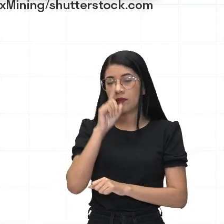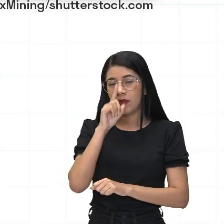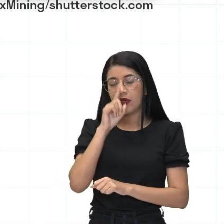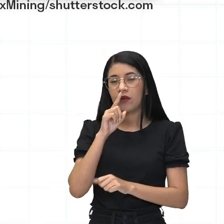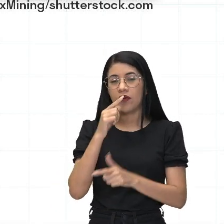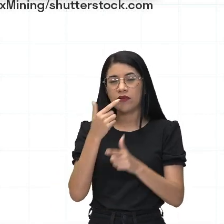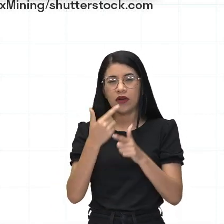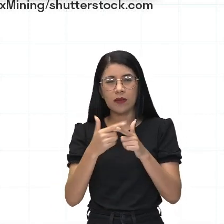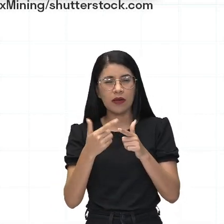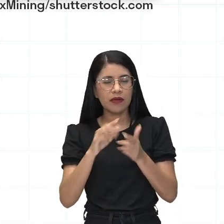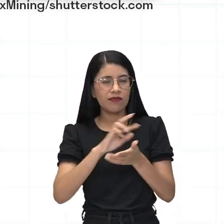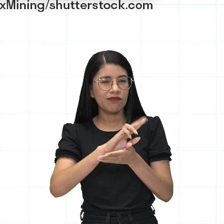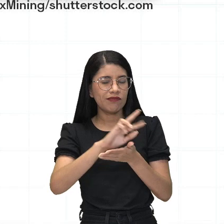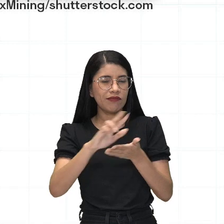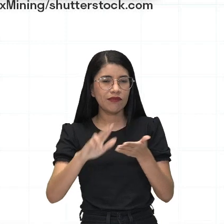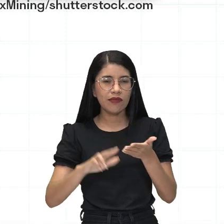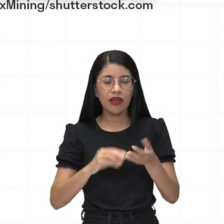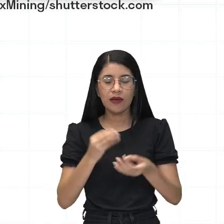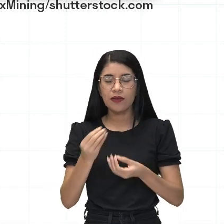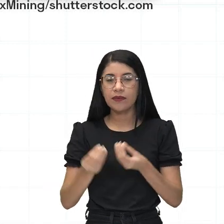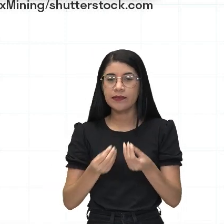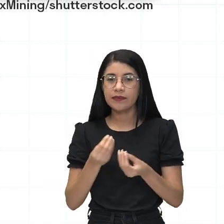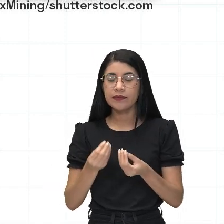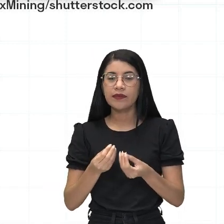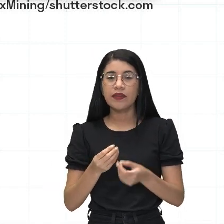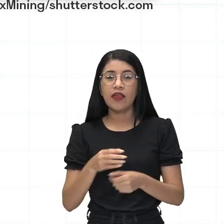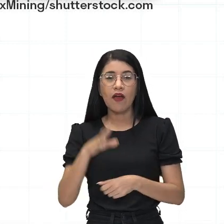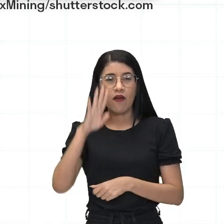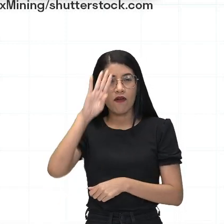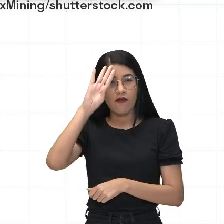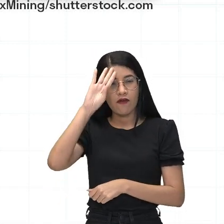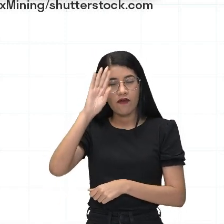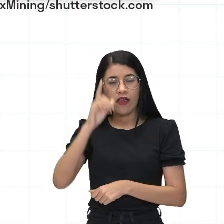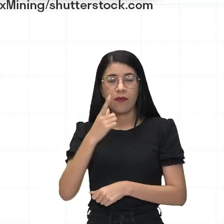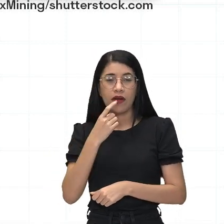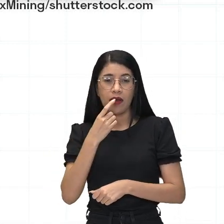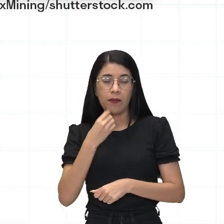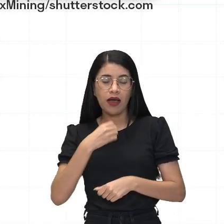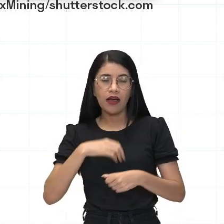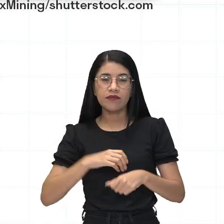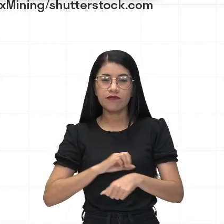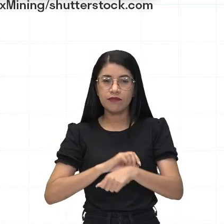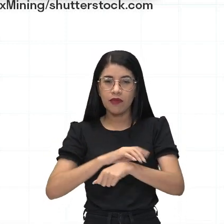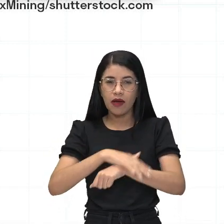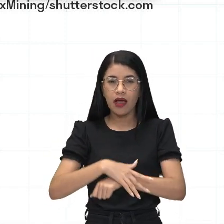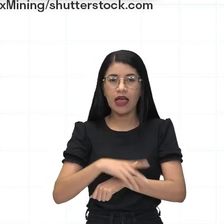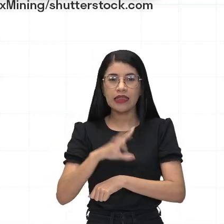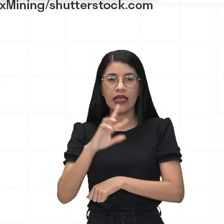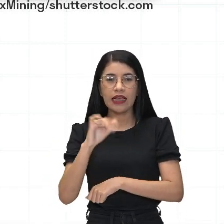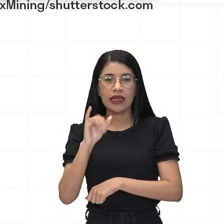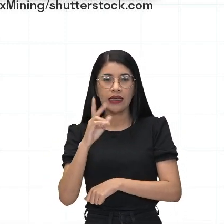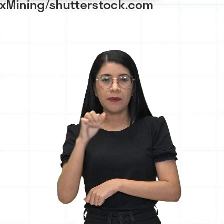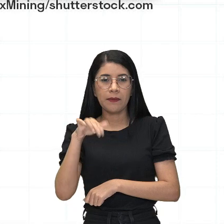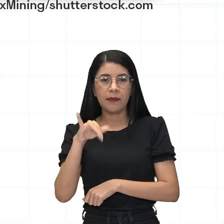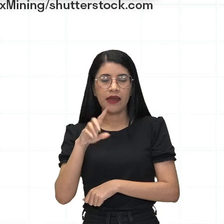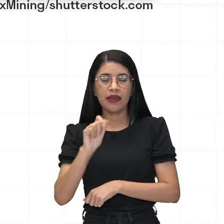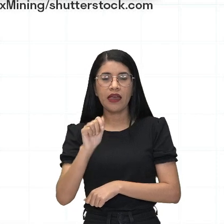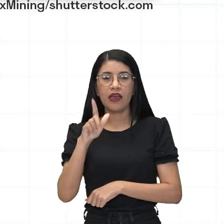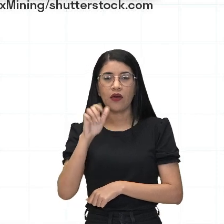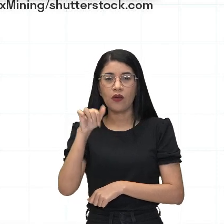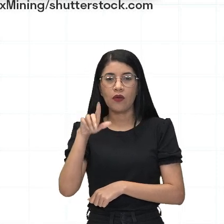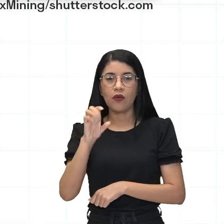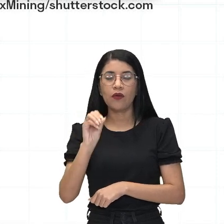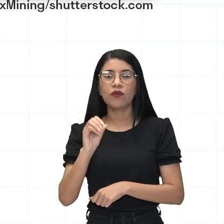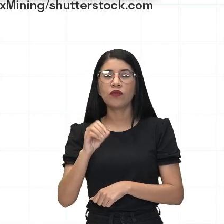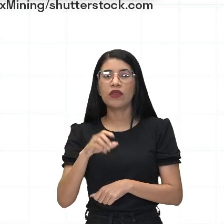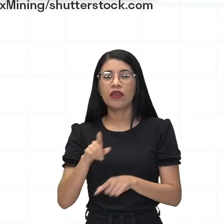problemas, como, por exemplo, febre hemorrágica da Crimeia-Congo, doença de Lyme, febre